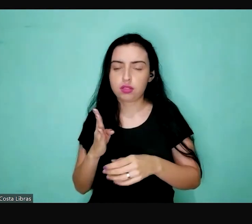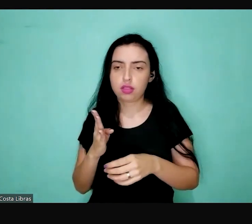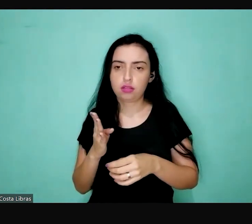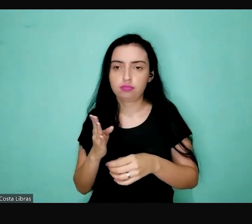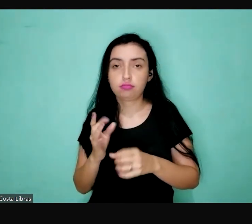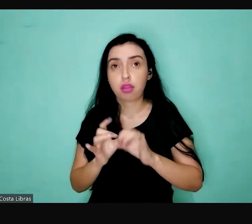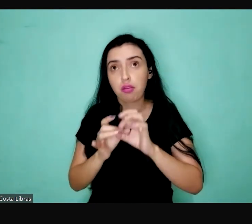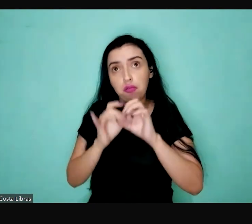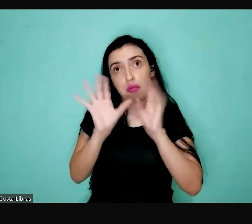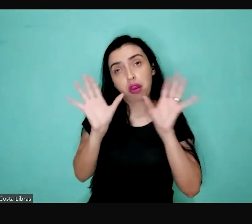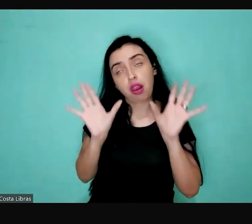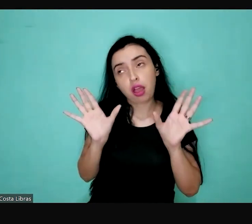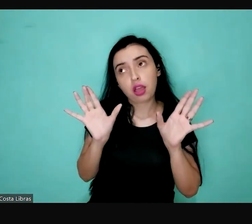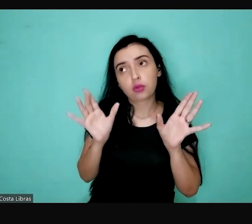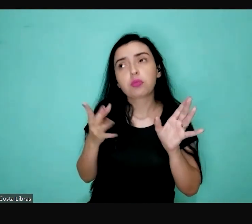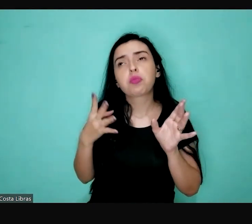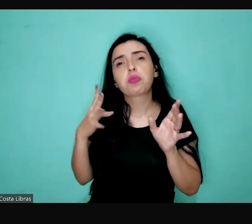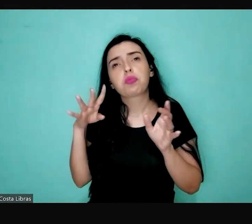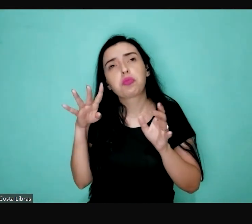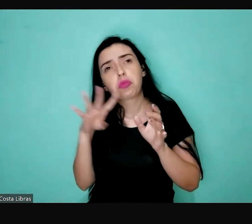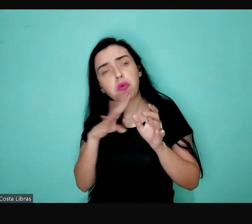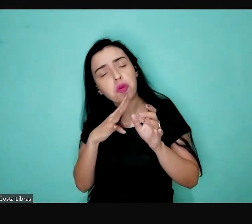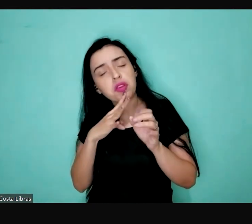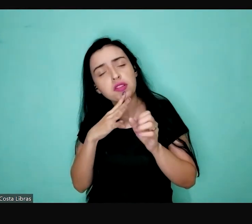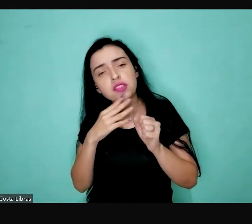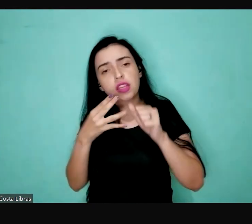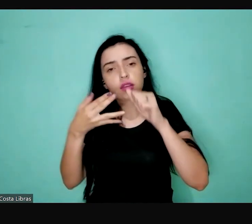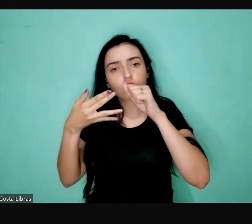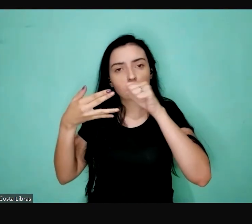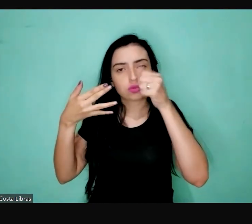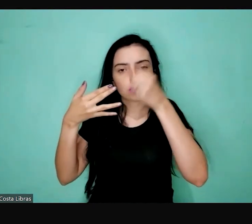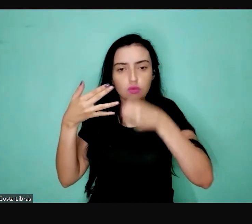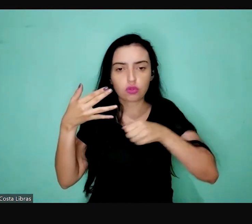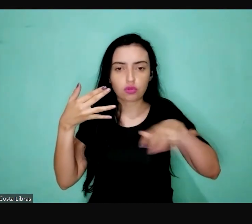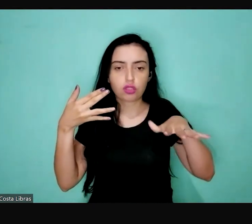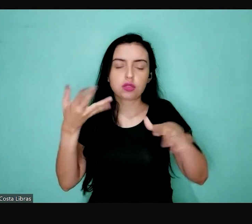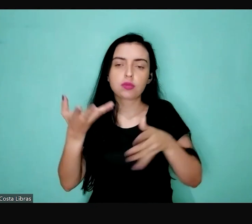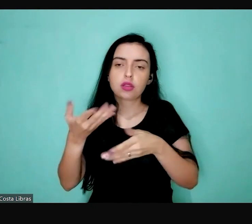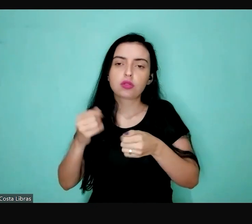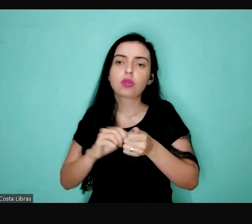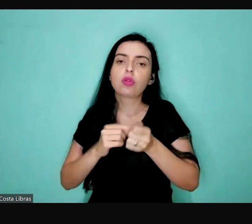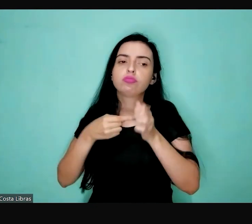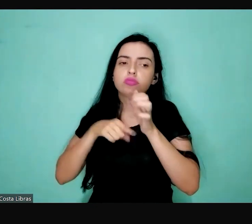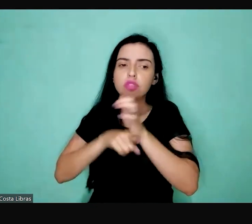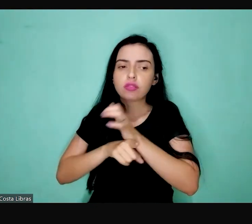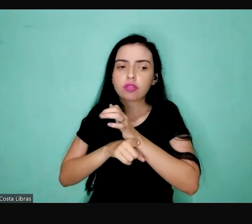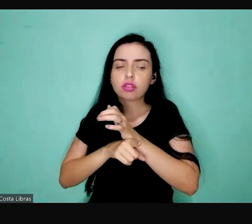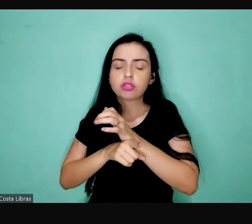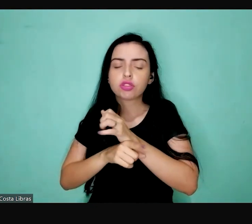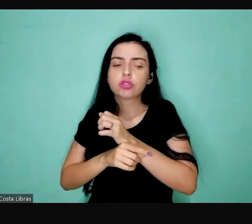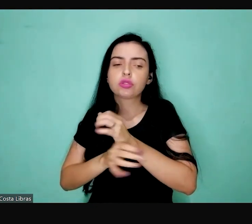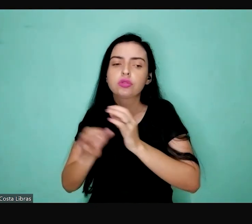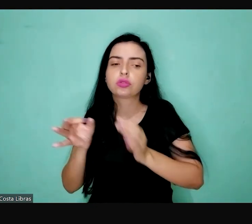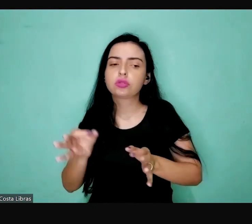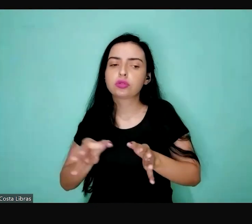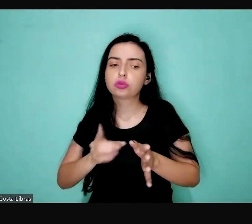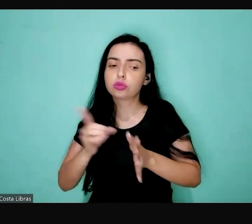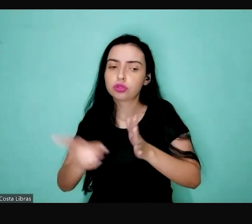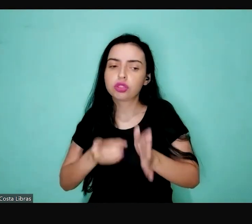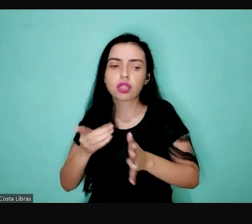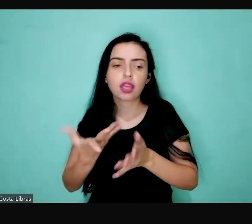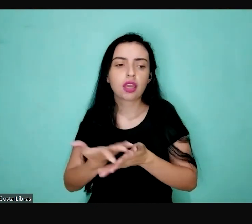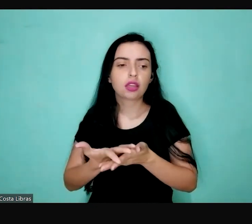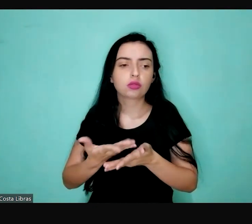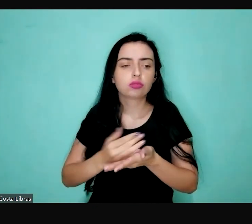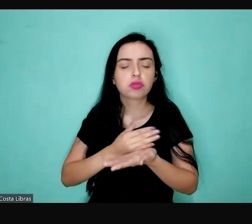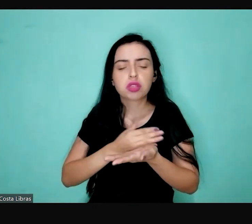que nós conhecemos a jurisprudência como fonte do direito e convivemos com ela desde o início